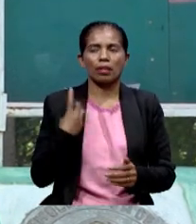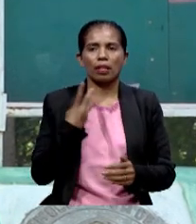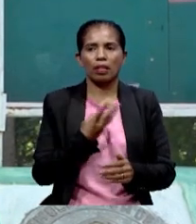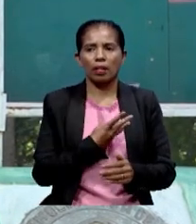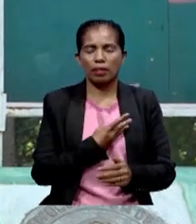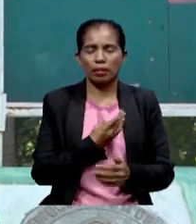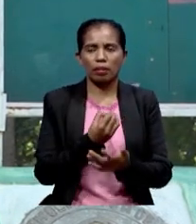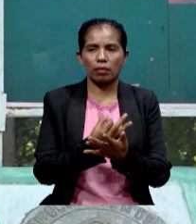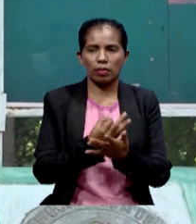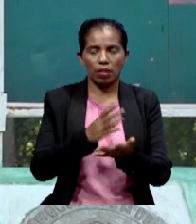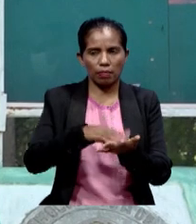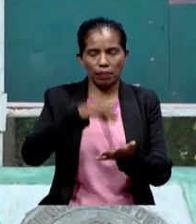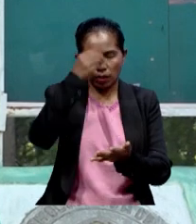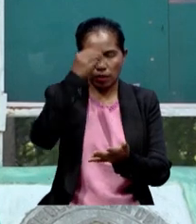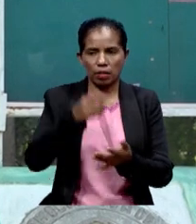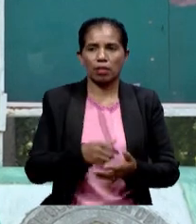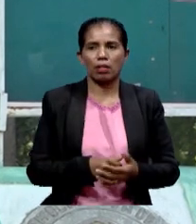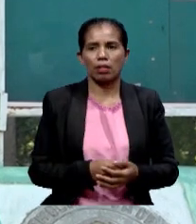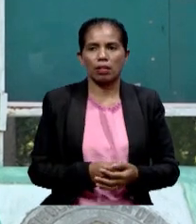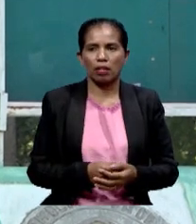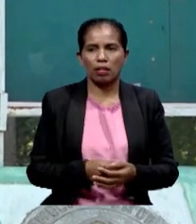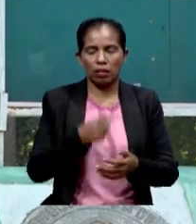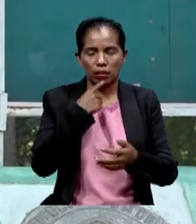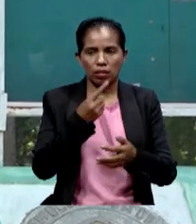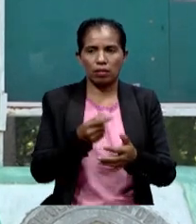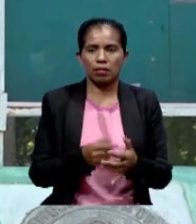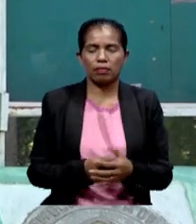ita kwanda aprende doctrina dihan nesale